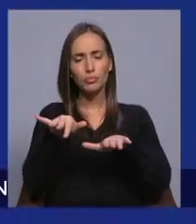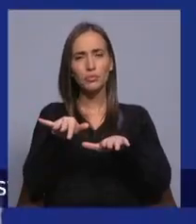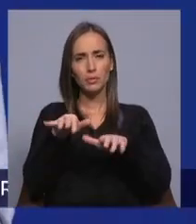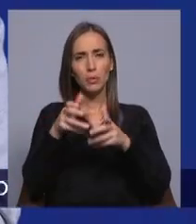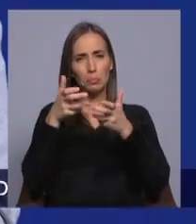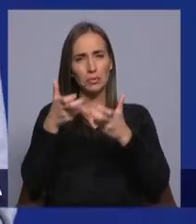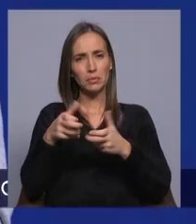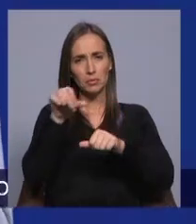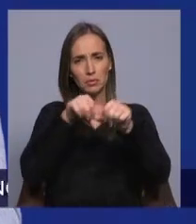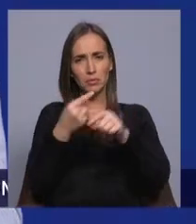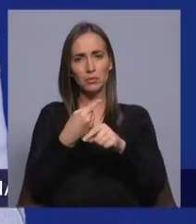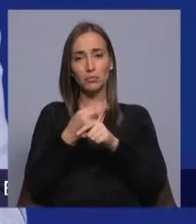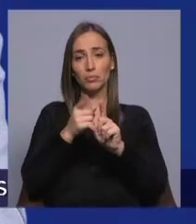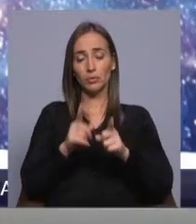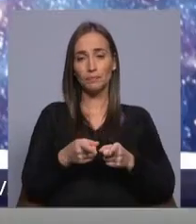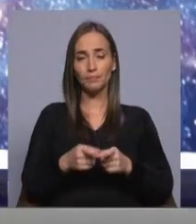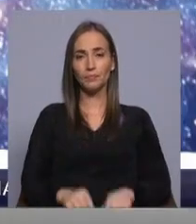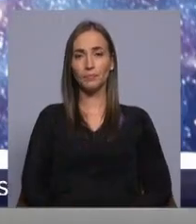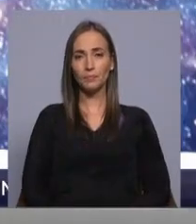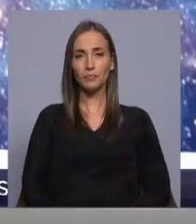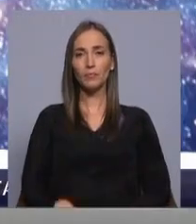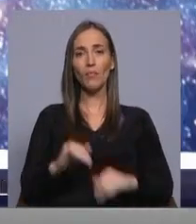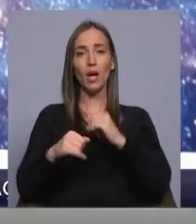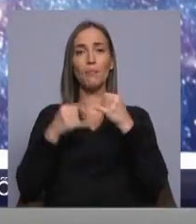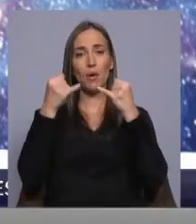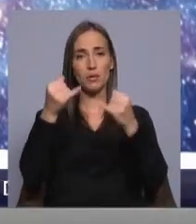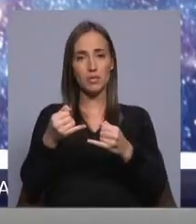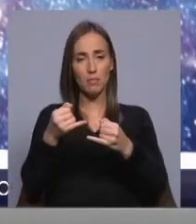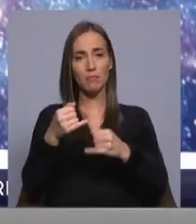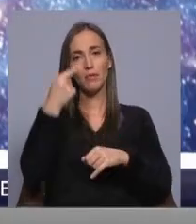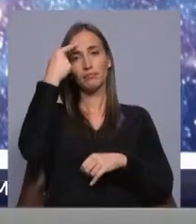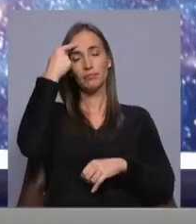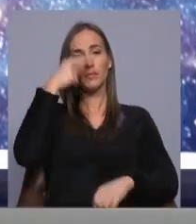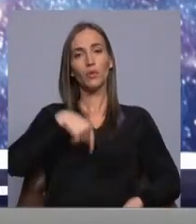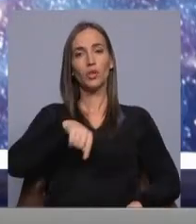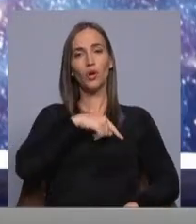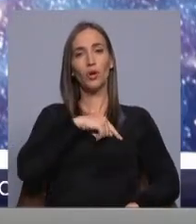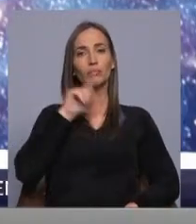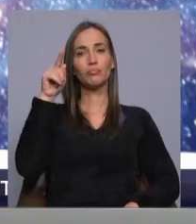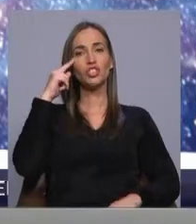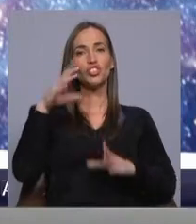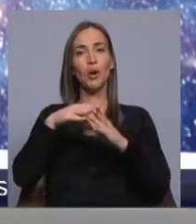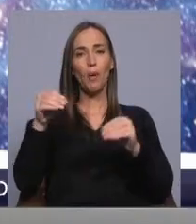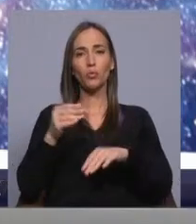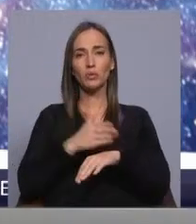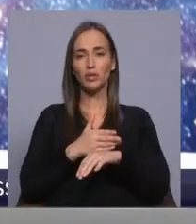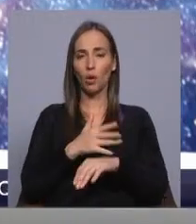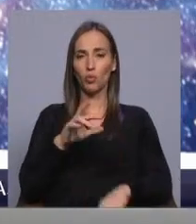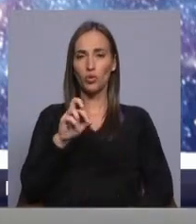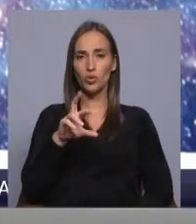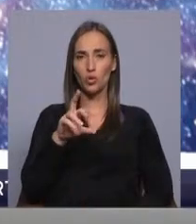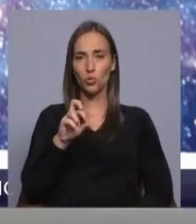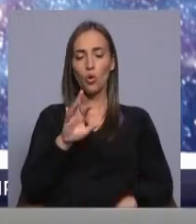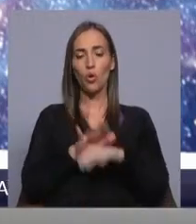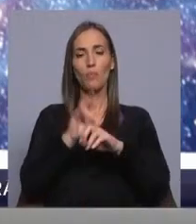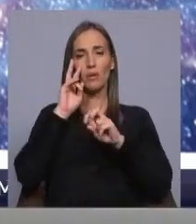o universo inicial. A próxima viagem, Miguel, leva-nos até ao Japão do século XVIII e o resultado de uma investigação